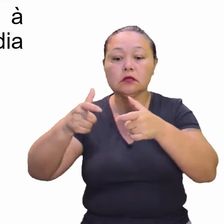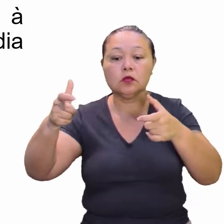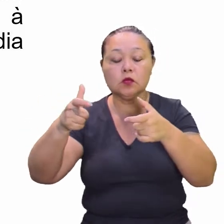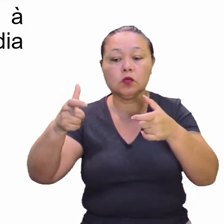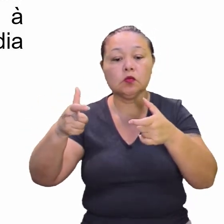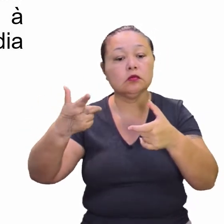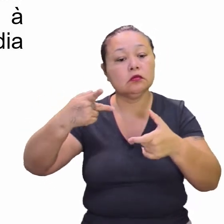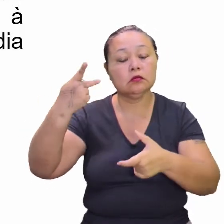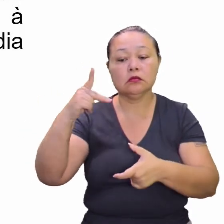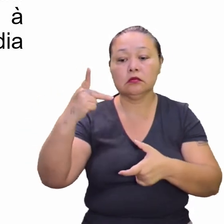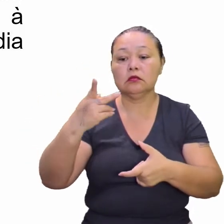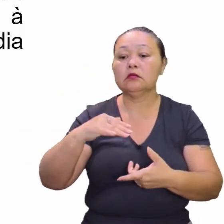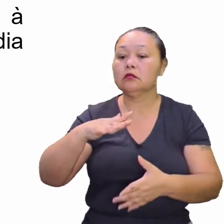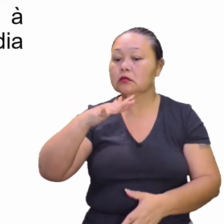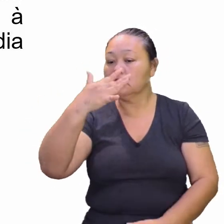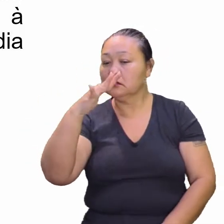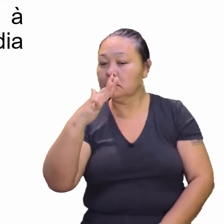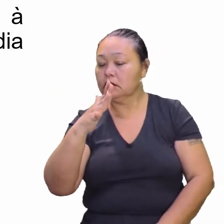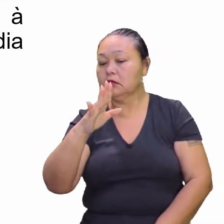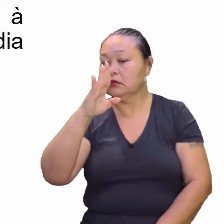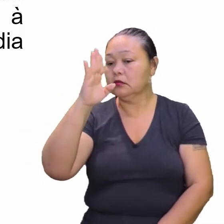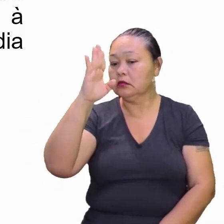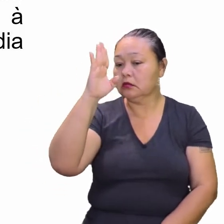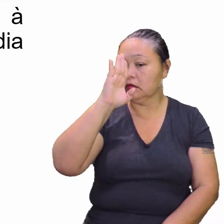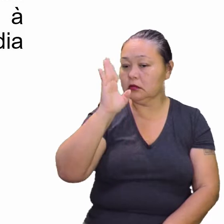maior até mesmo da média nacional, que é